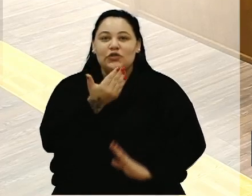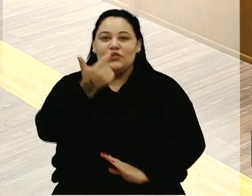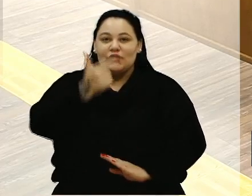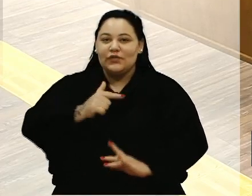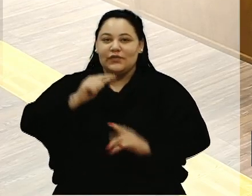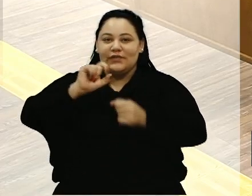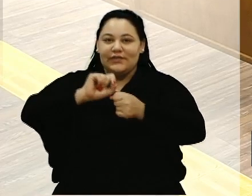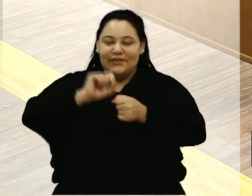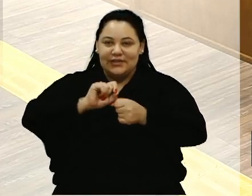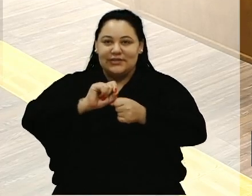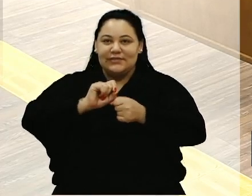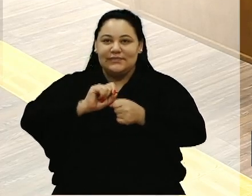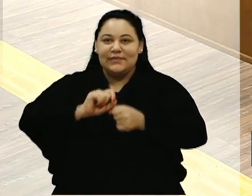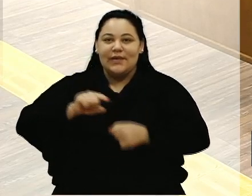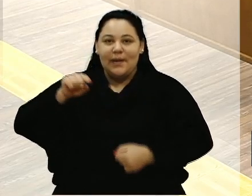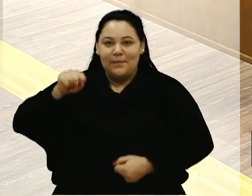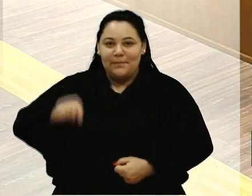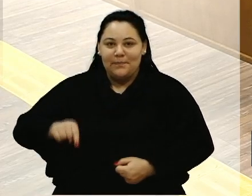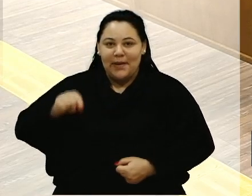esse registro.